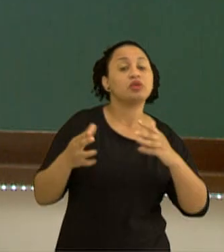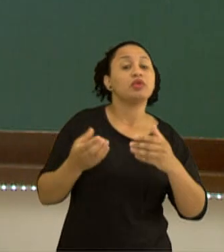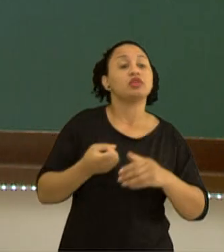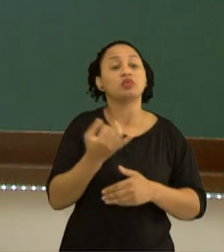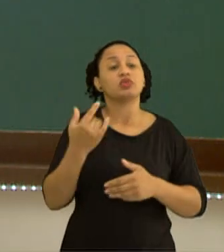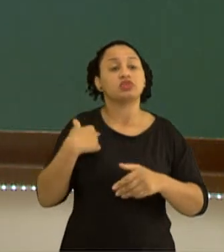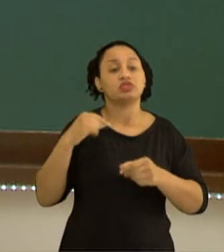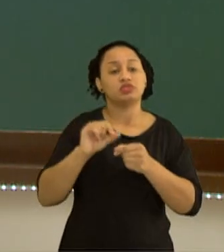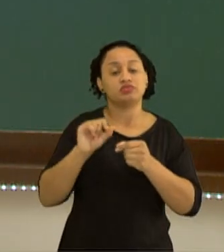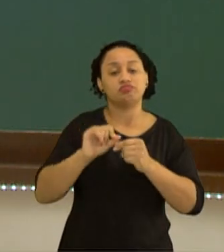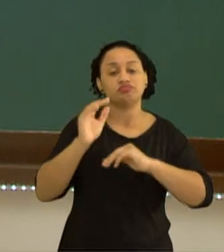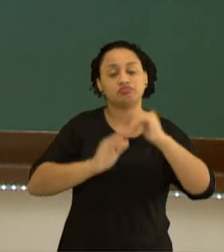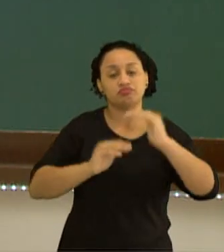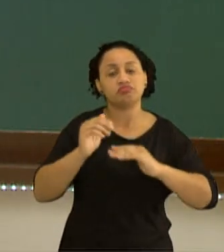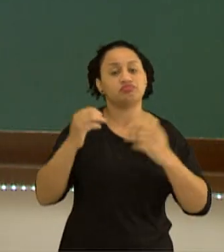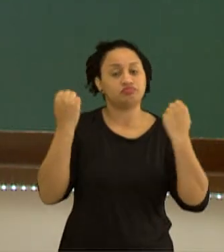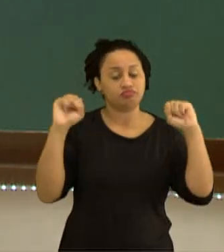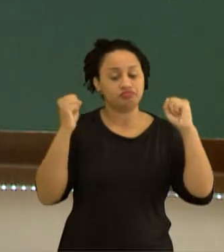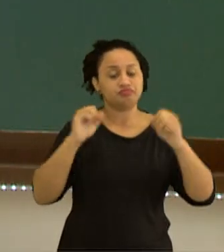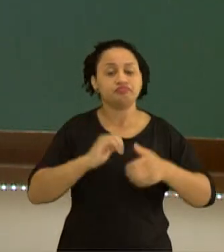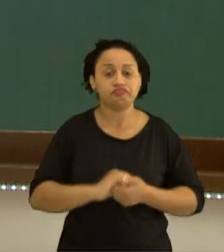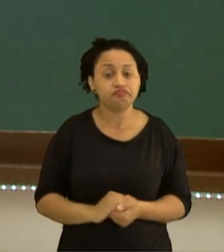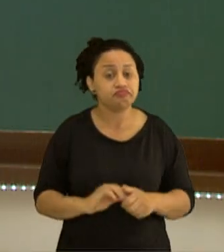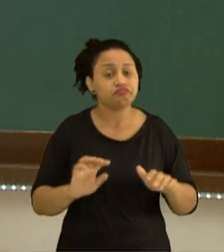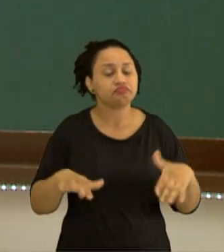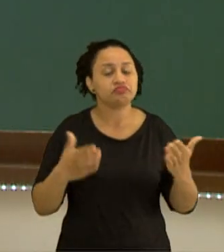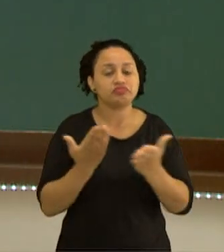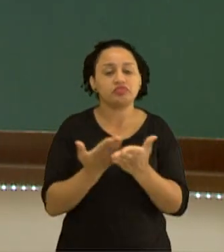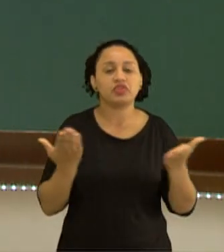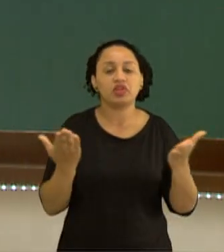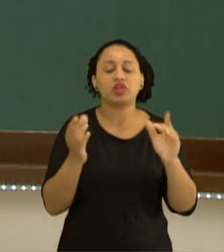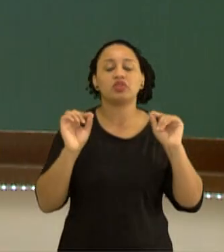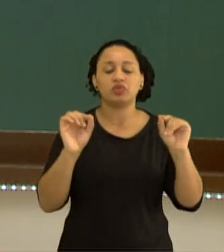exercícios, ok? Bem, então nessa aula nós